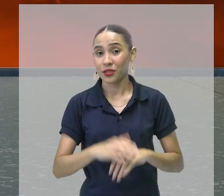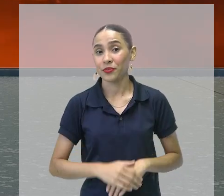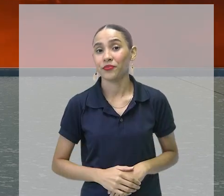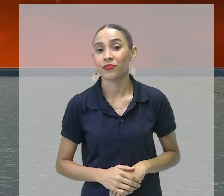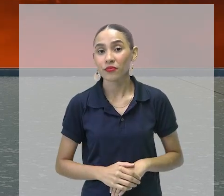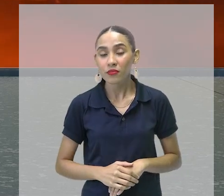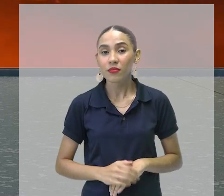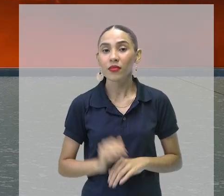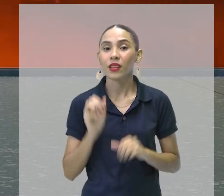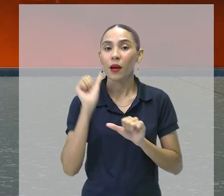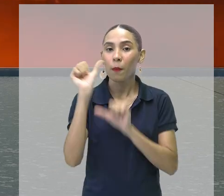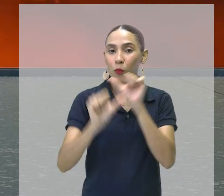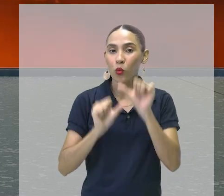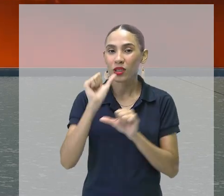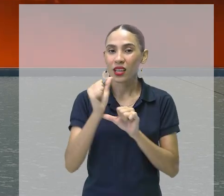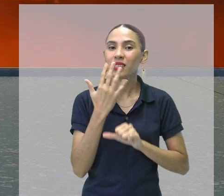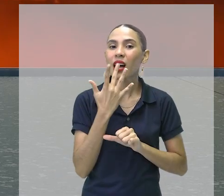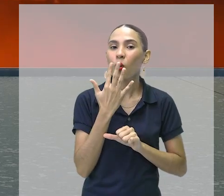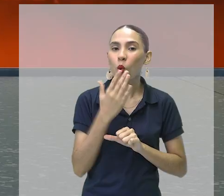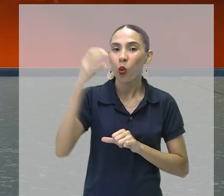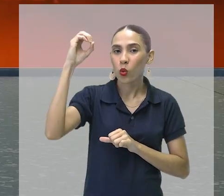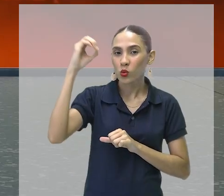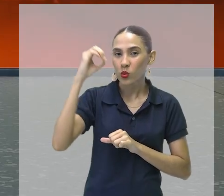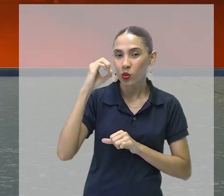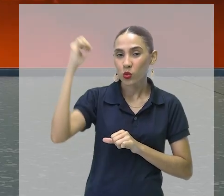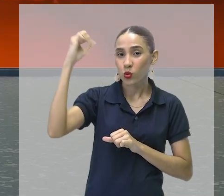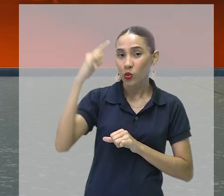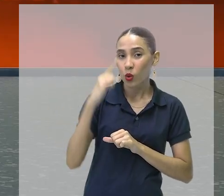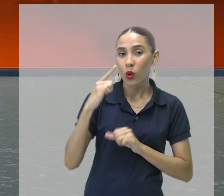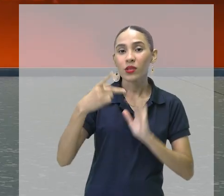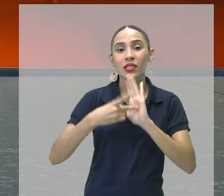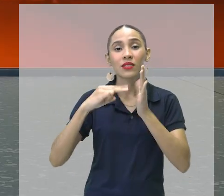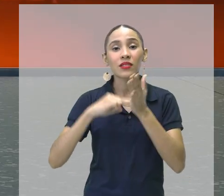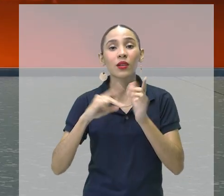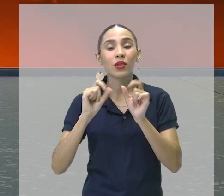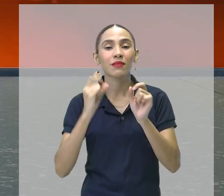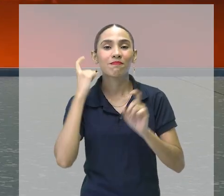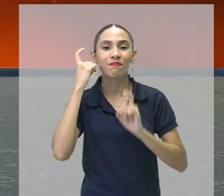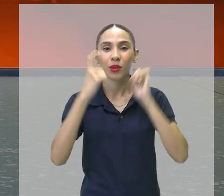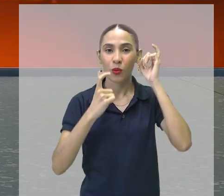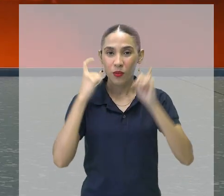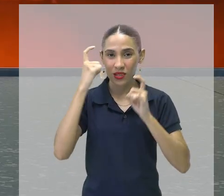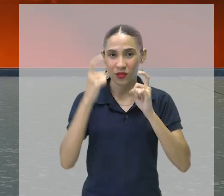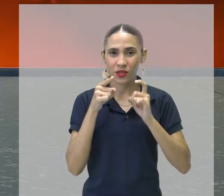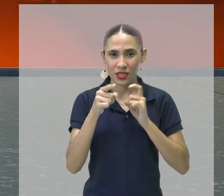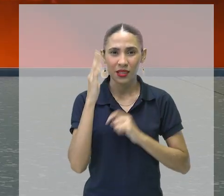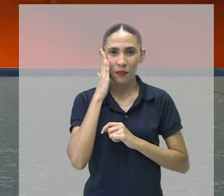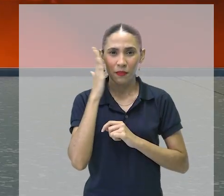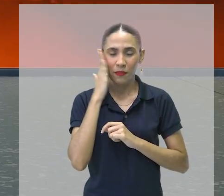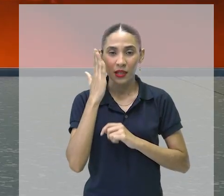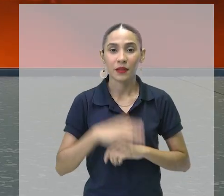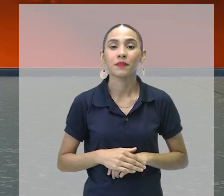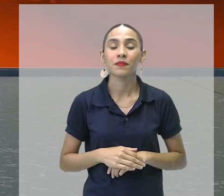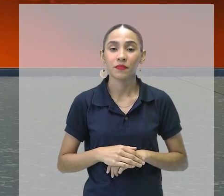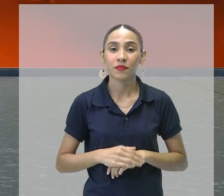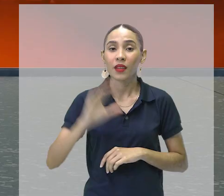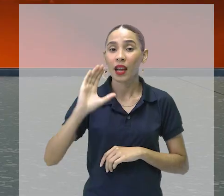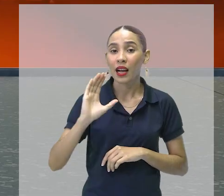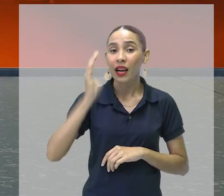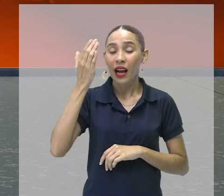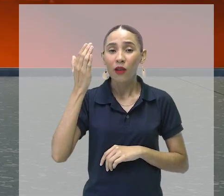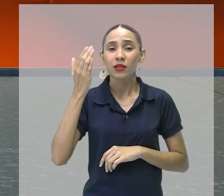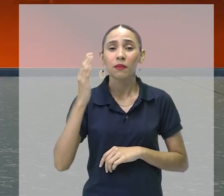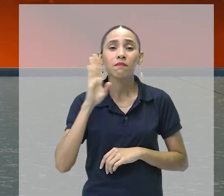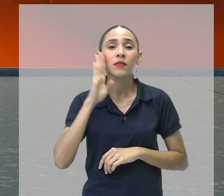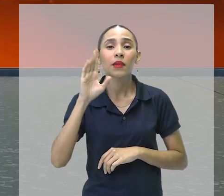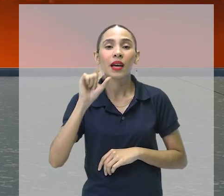No entanto, a alteração na cor é sinônimo de preocupação, sabiam? A